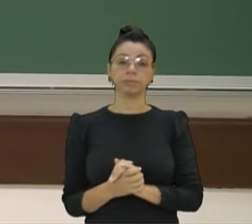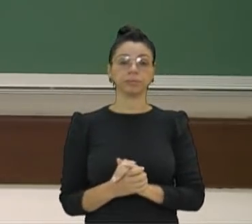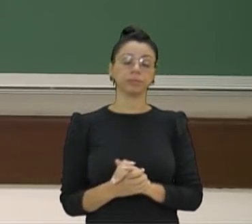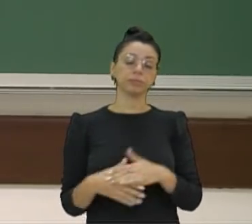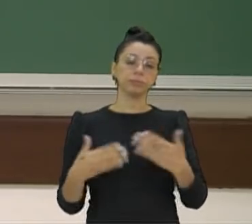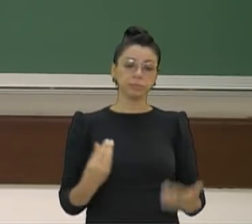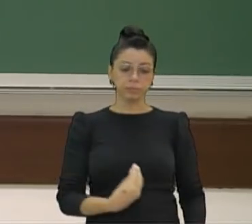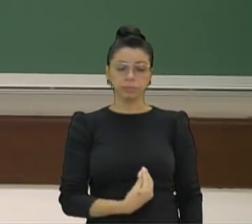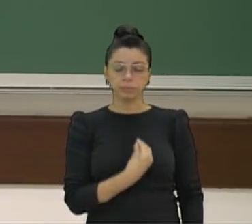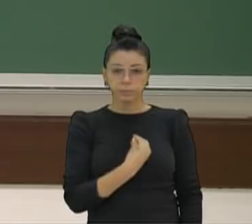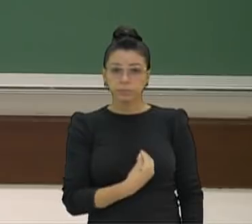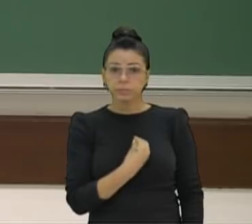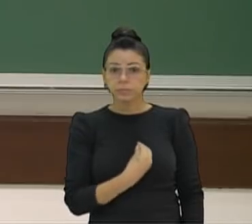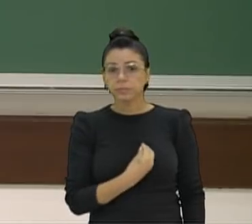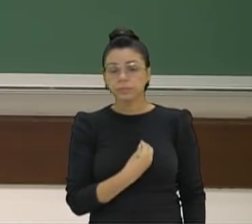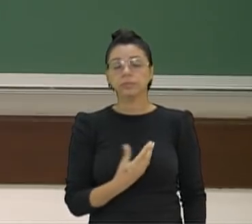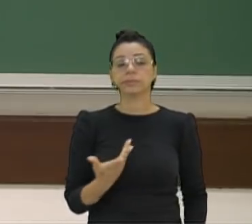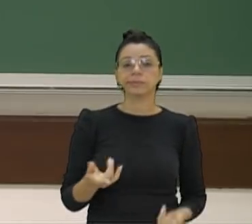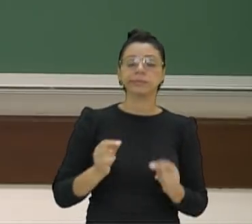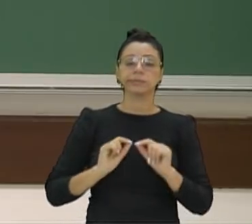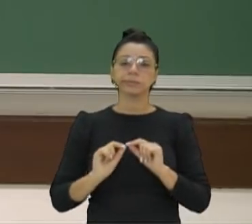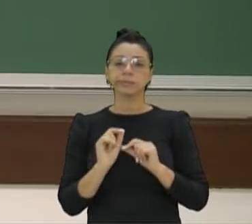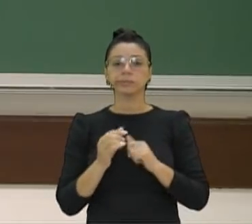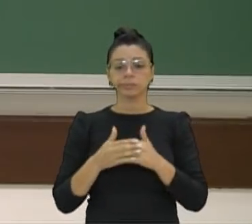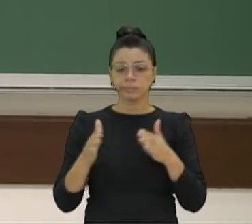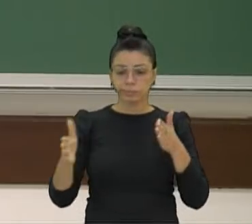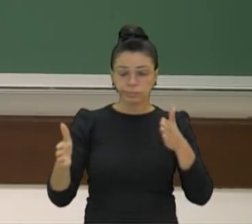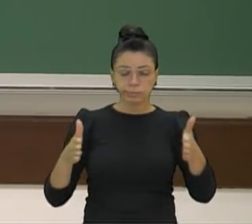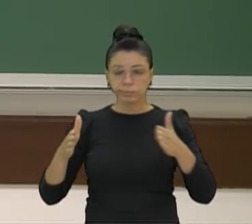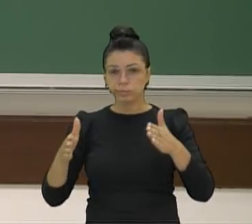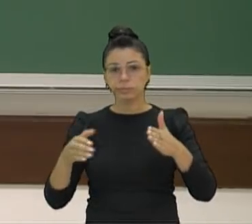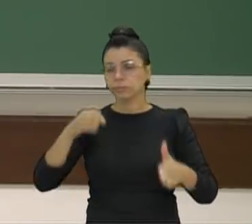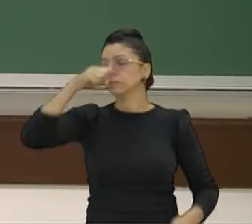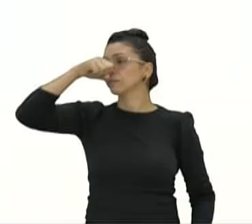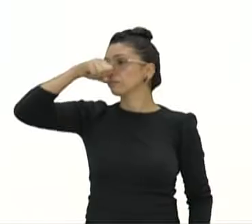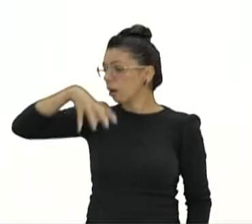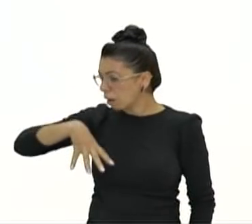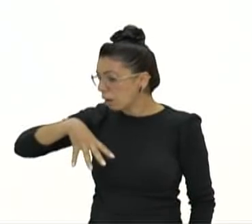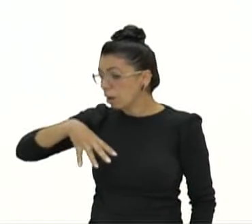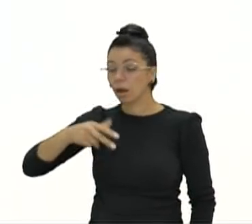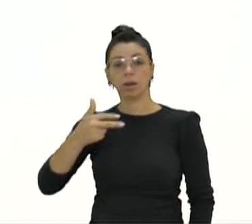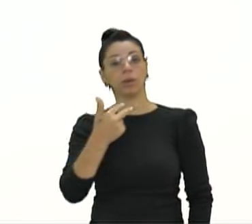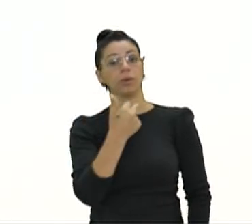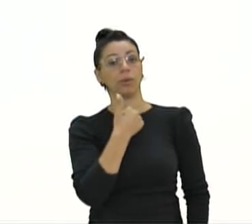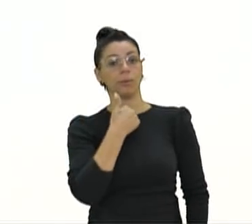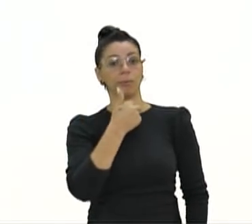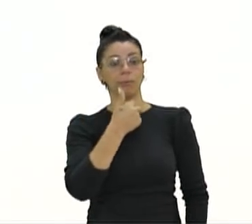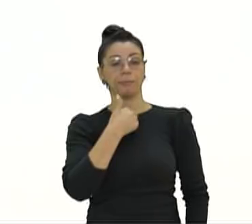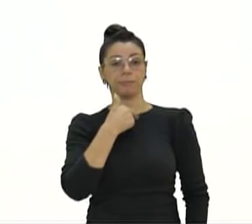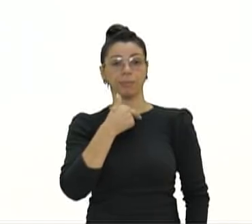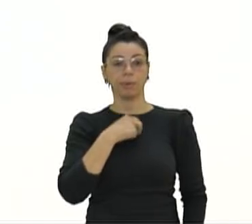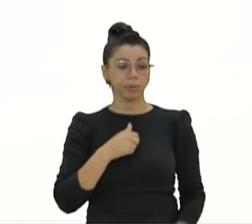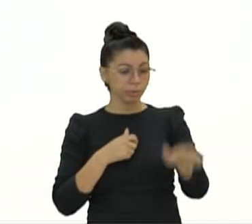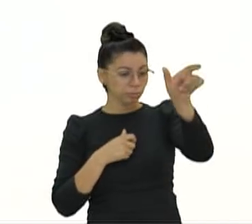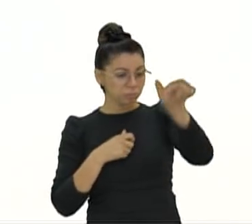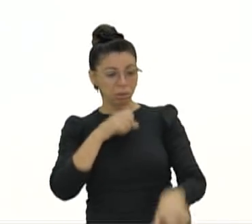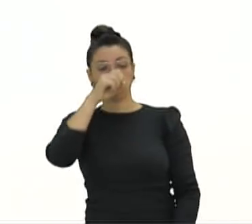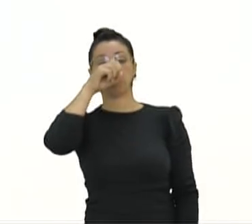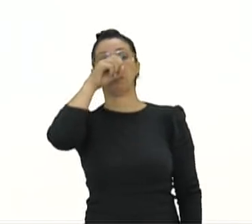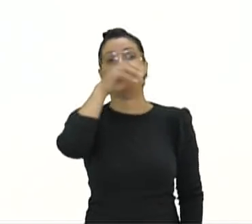vai espirrar, tá? A gente não espirra na cara dos outros, né? Além de ser um ato, né,